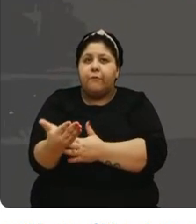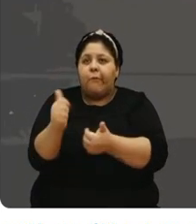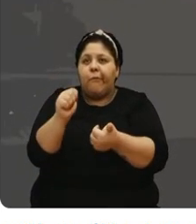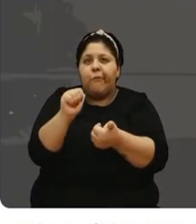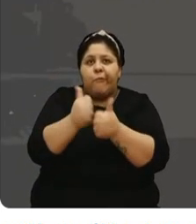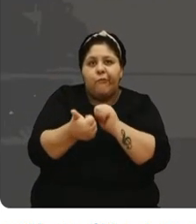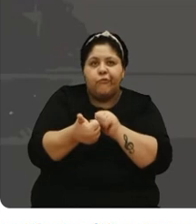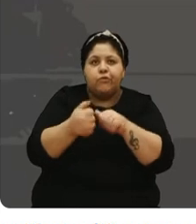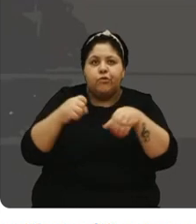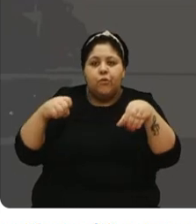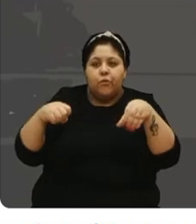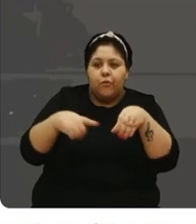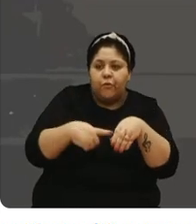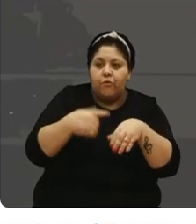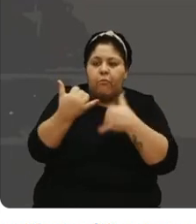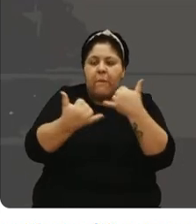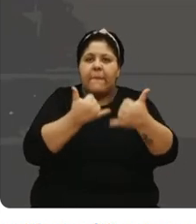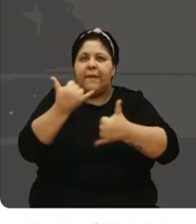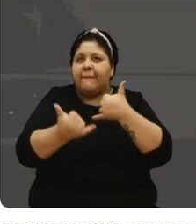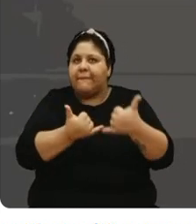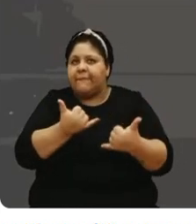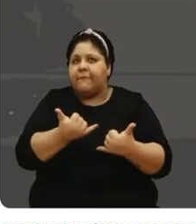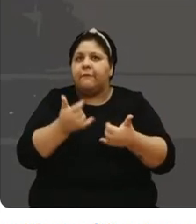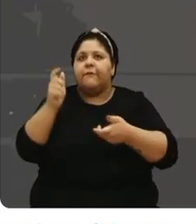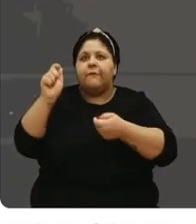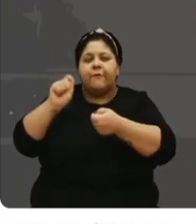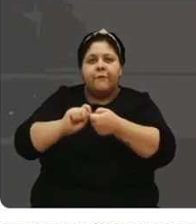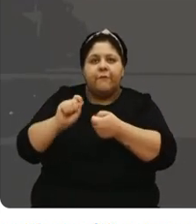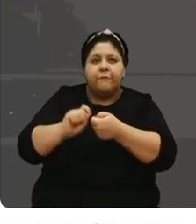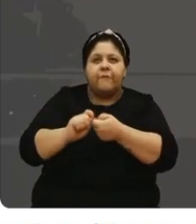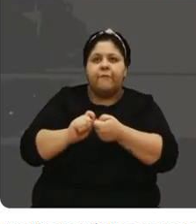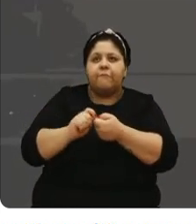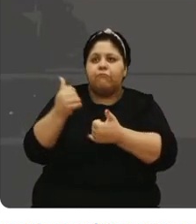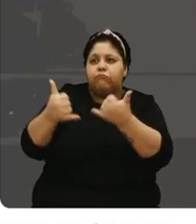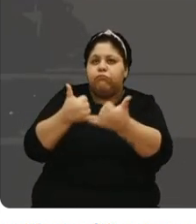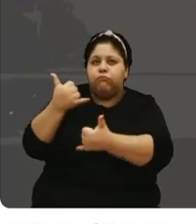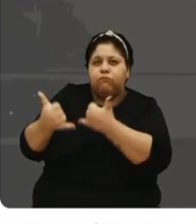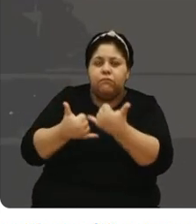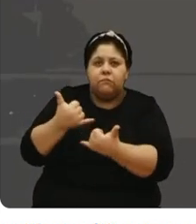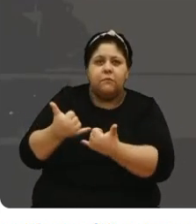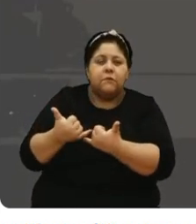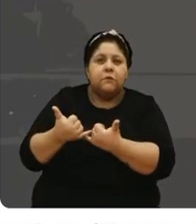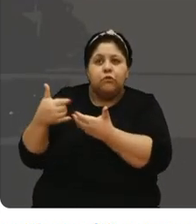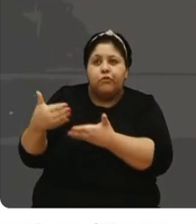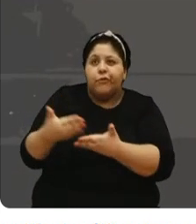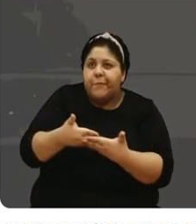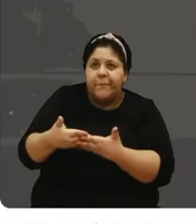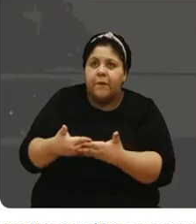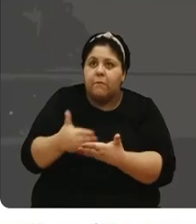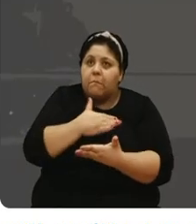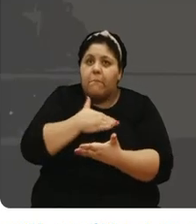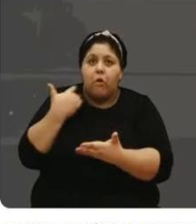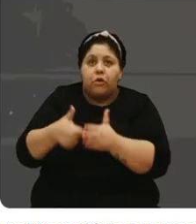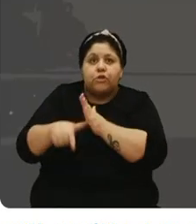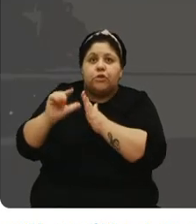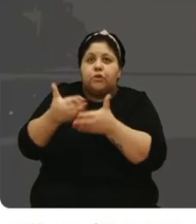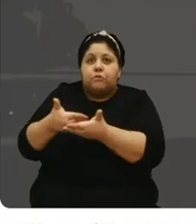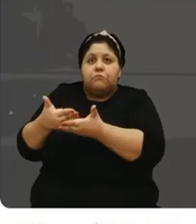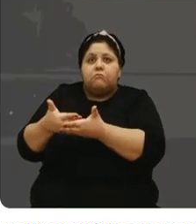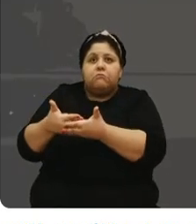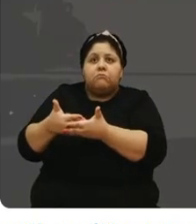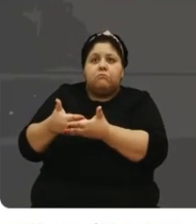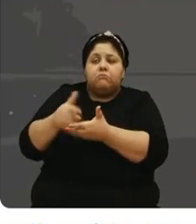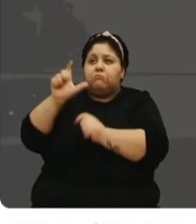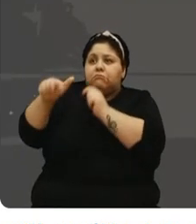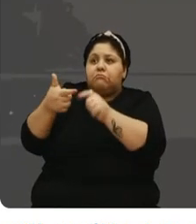jogo de futebol, durante uma brincadeira, fazendo AVC, morte súbita nos bebês, e ninguém está